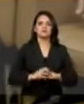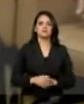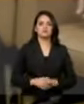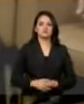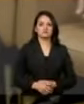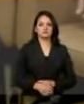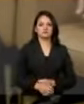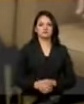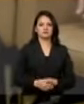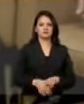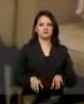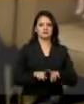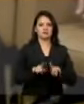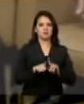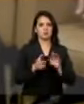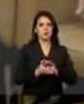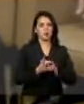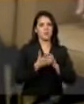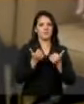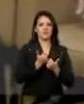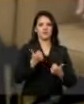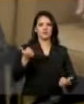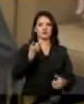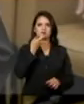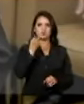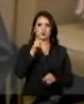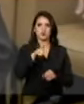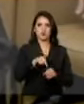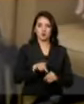excelentíssimo vice-procurador-geral da República,